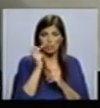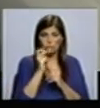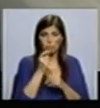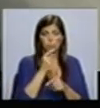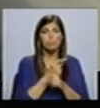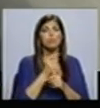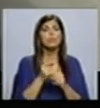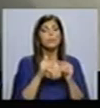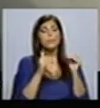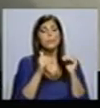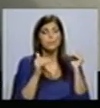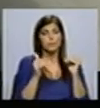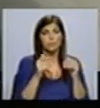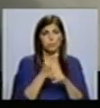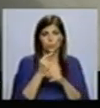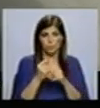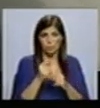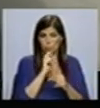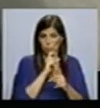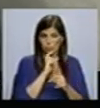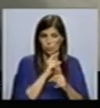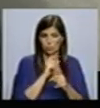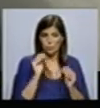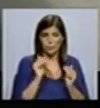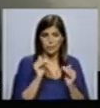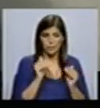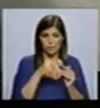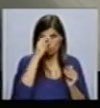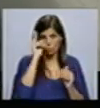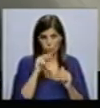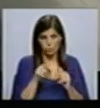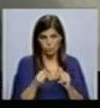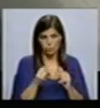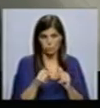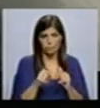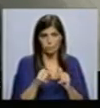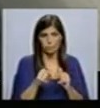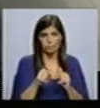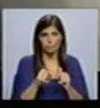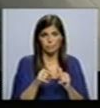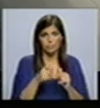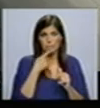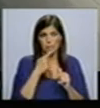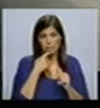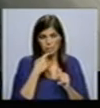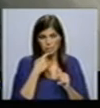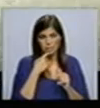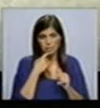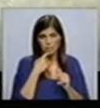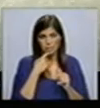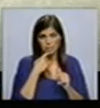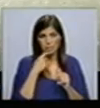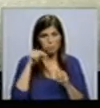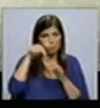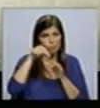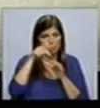oscilações? São, muito provavelmente, pequenas perturbações de rochas espaciais que